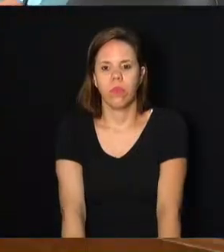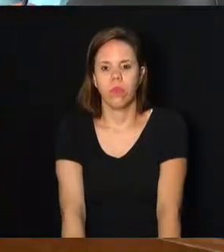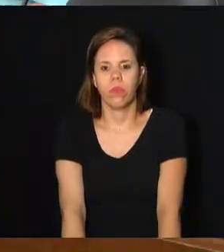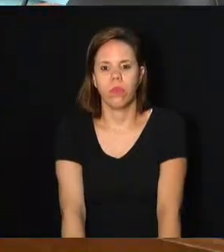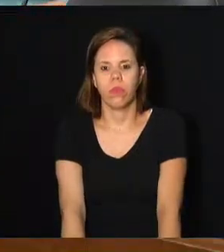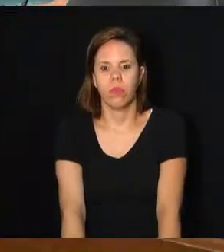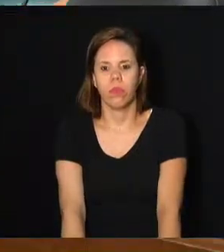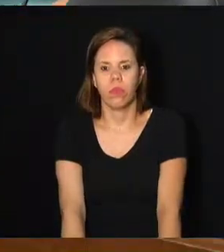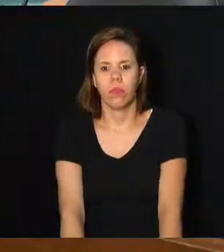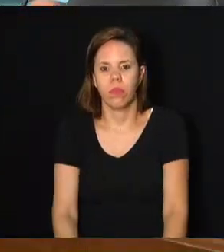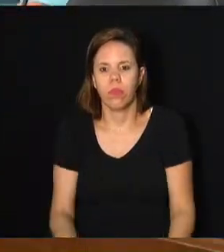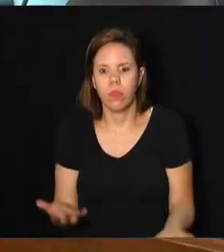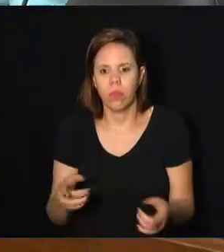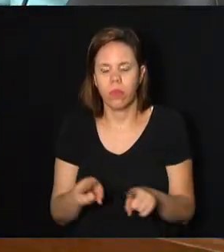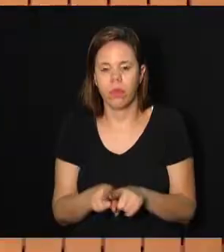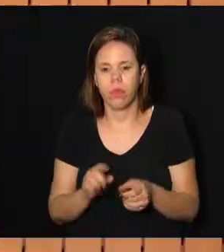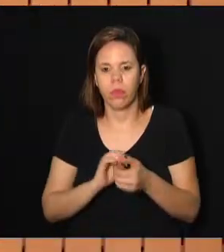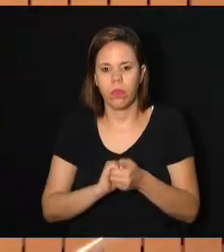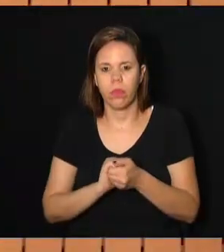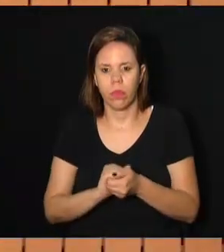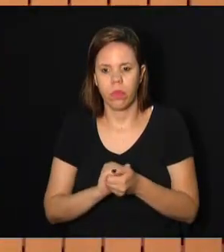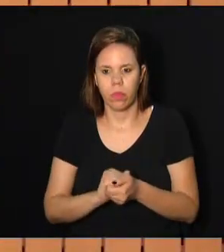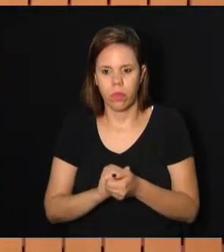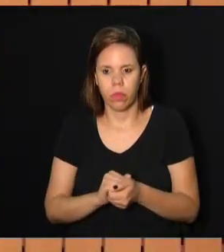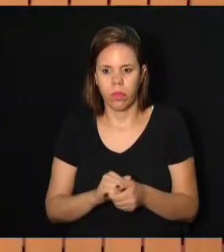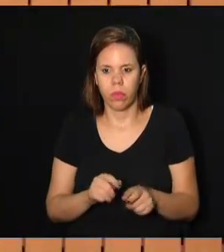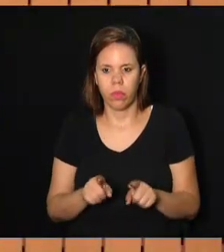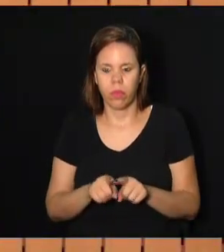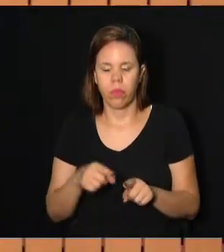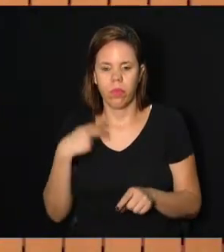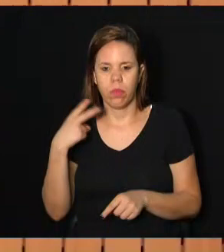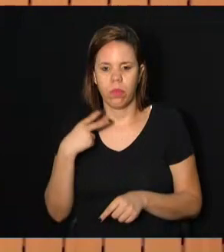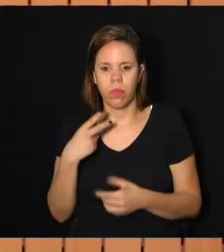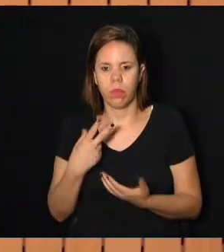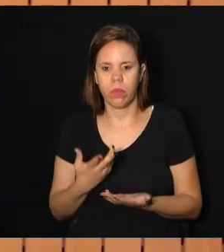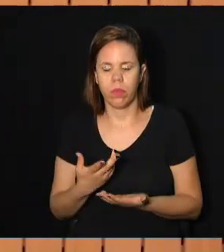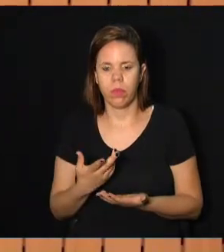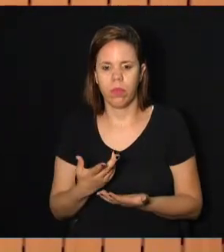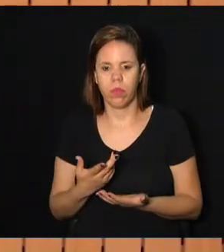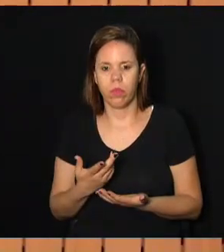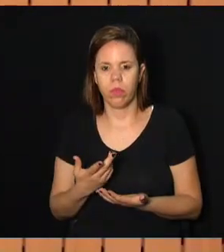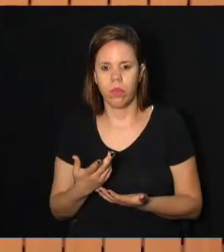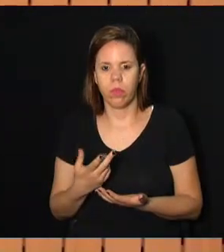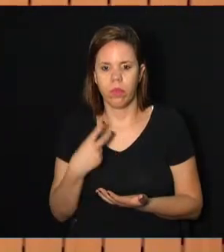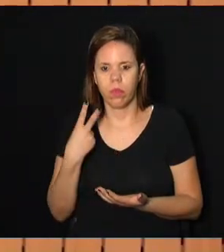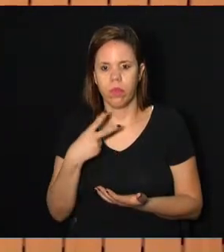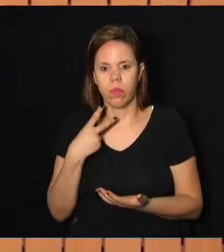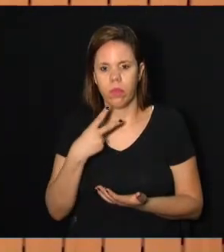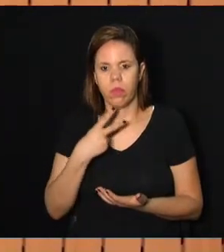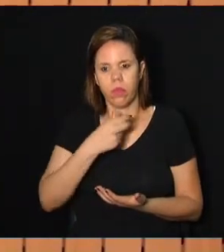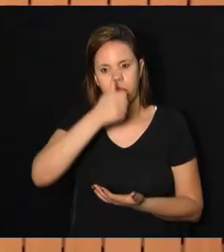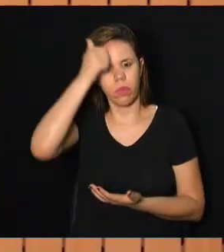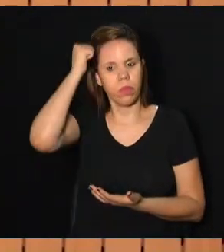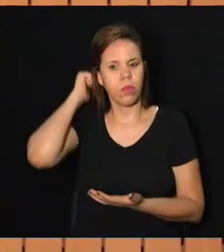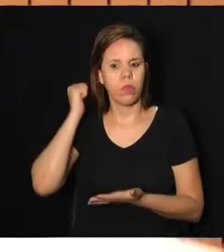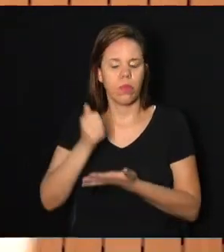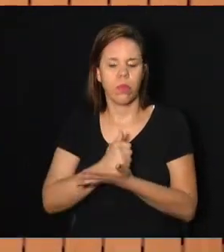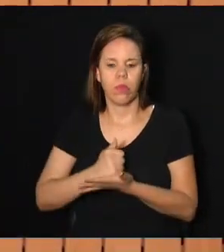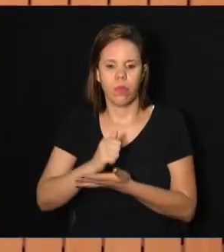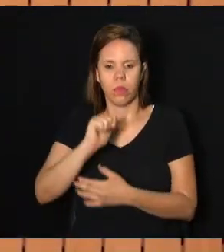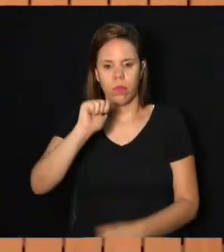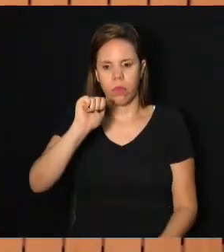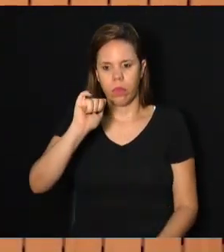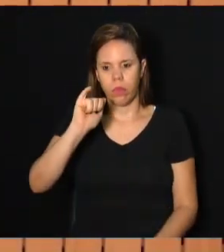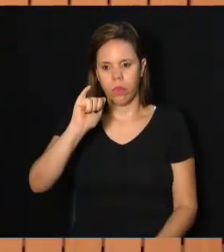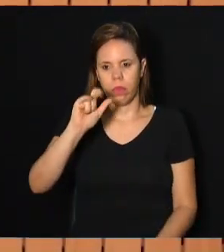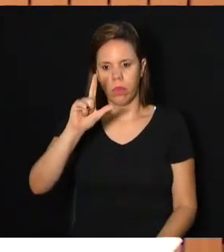eu quero também cumprimentá-lo, na mesma medida que a vereadora enalteceu, o vereador Ailton da Farmácia, vereador que teve